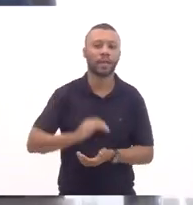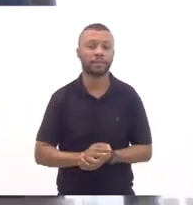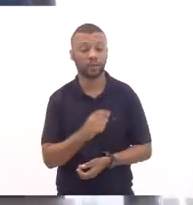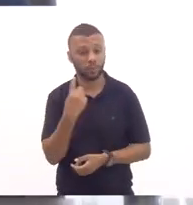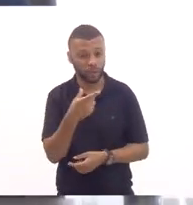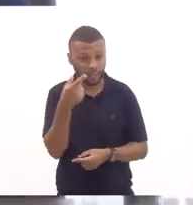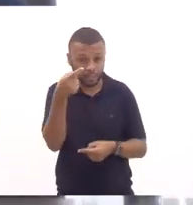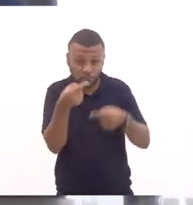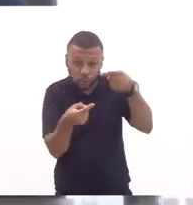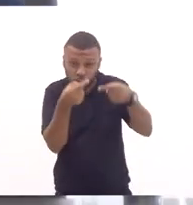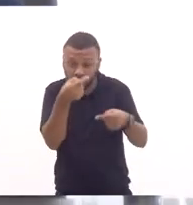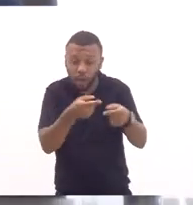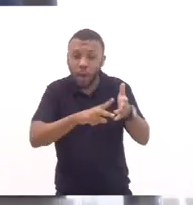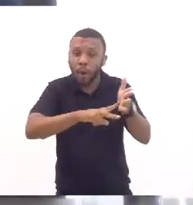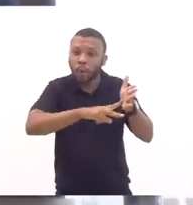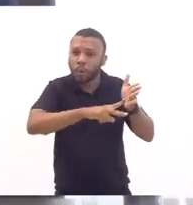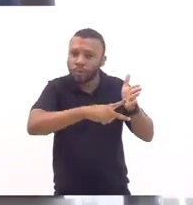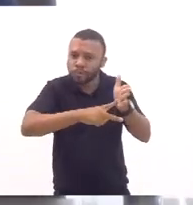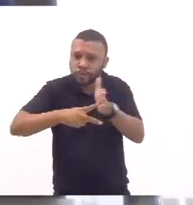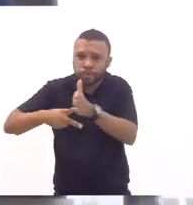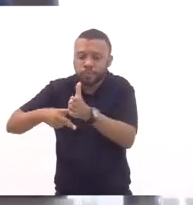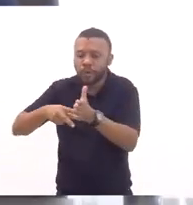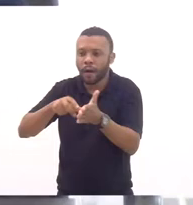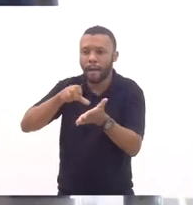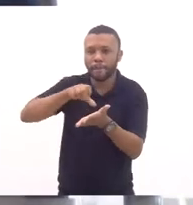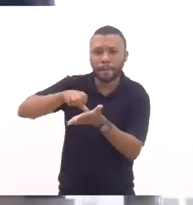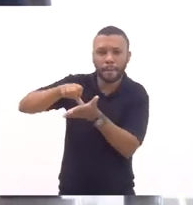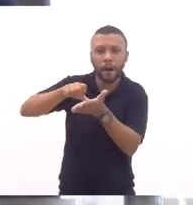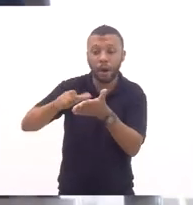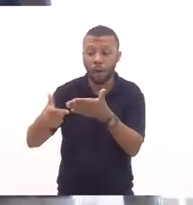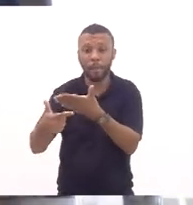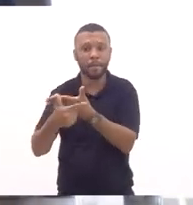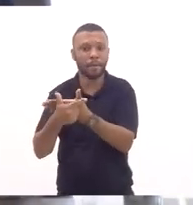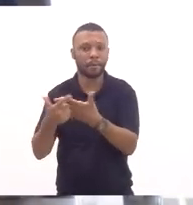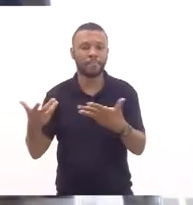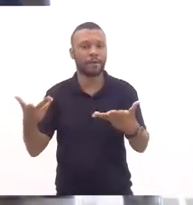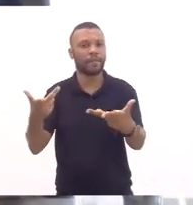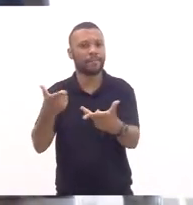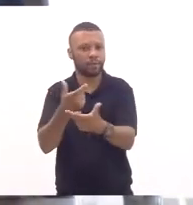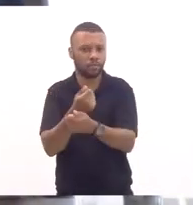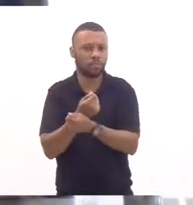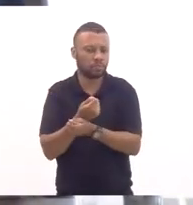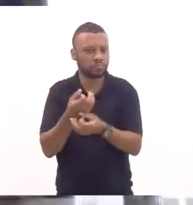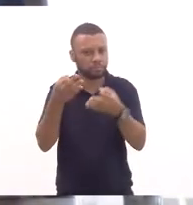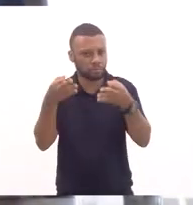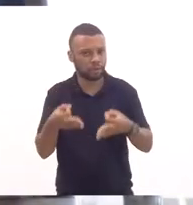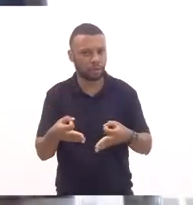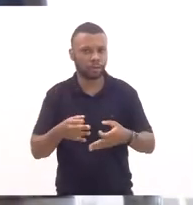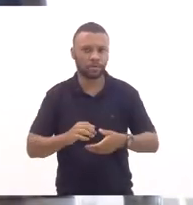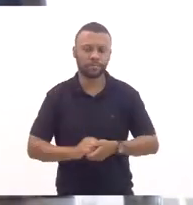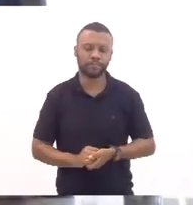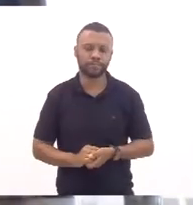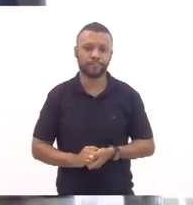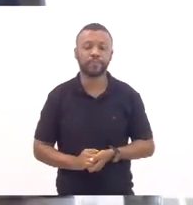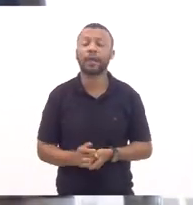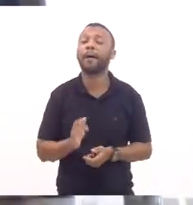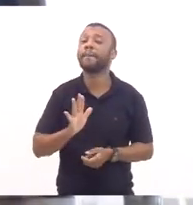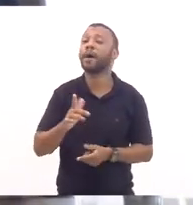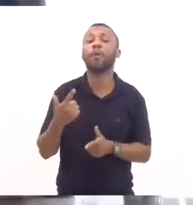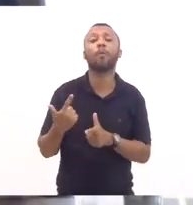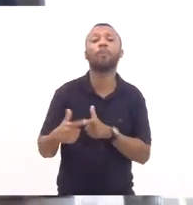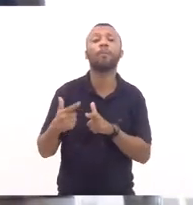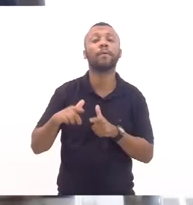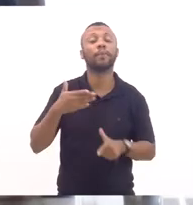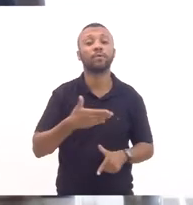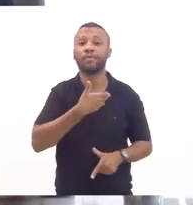as centrais têm feito papel maravilhoso. Nós colocamos agora para São Luís, tudo quanto é lugar. O problema é que o governador